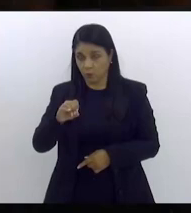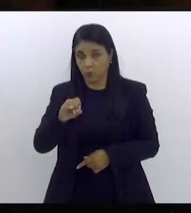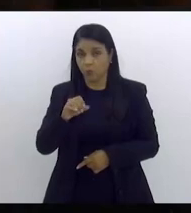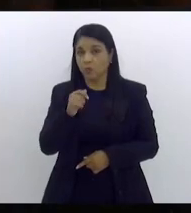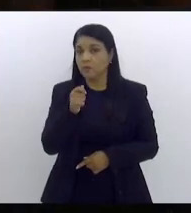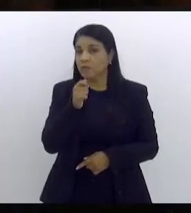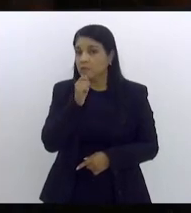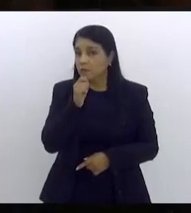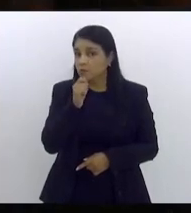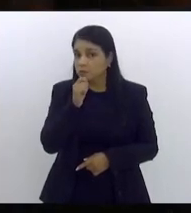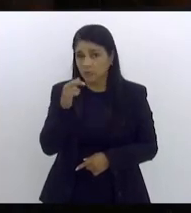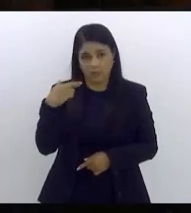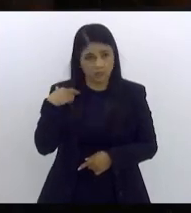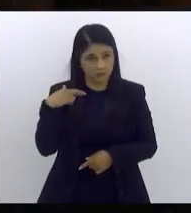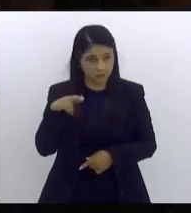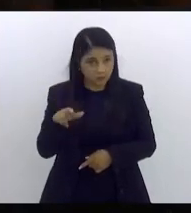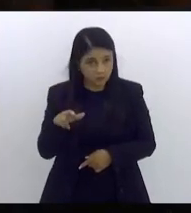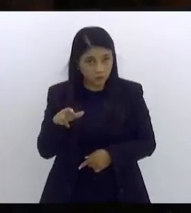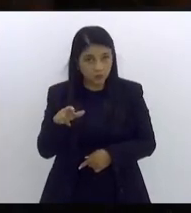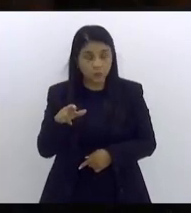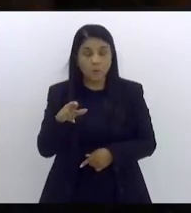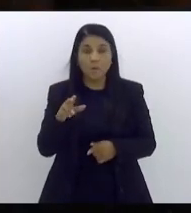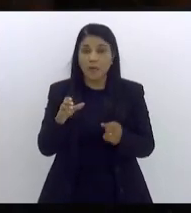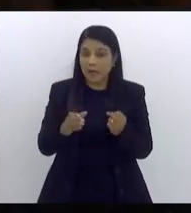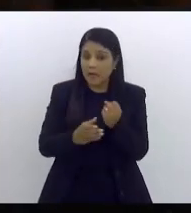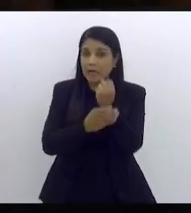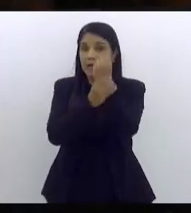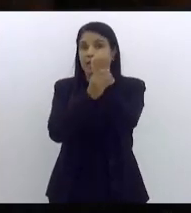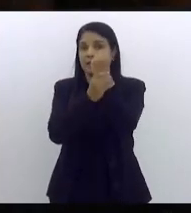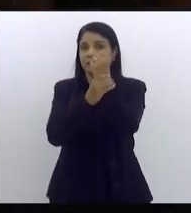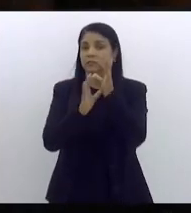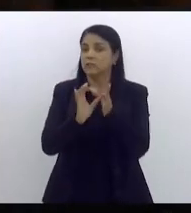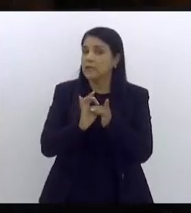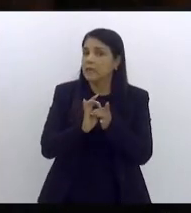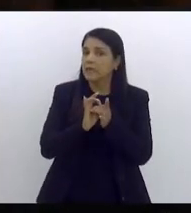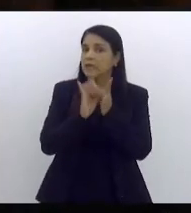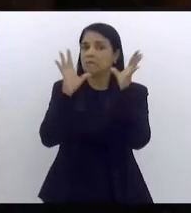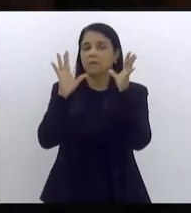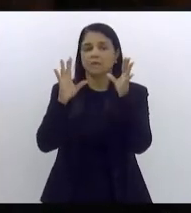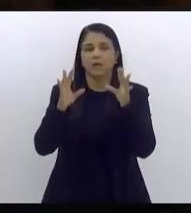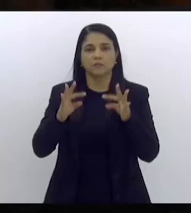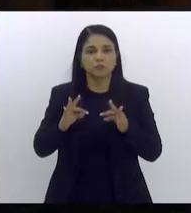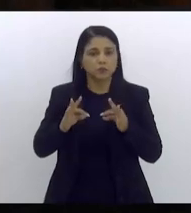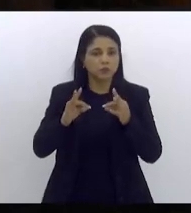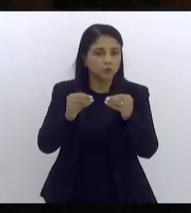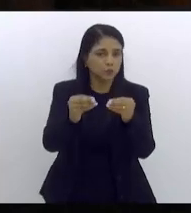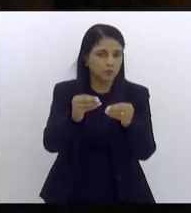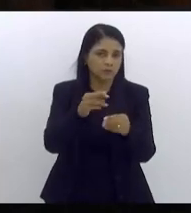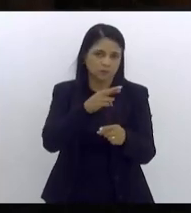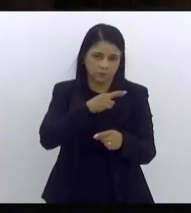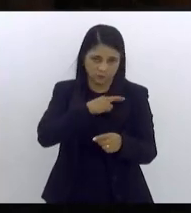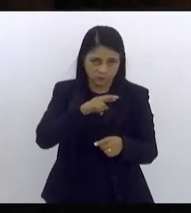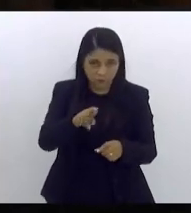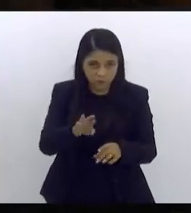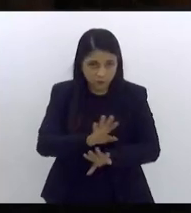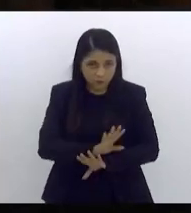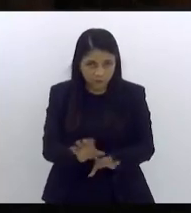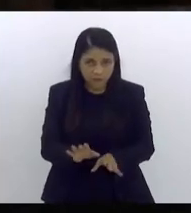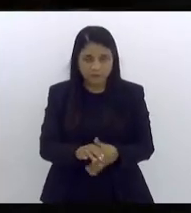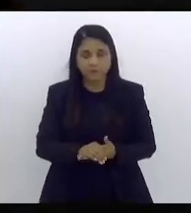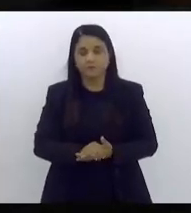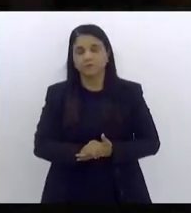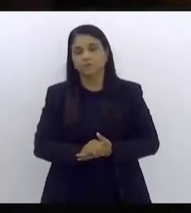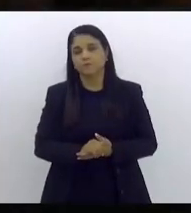religião, mas garante a liberdade de todos professarem as suas religiões.